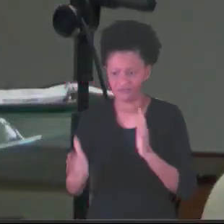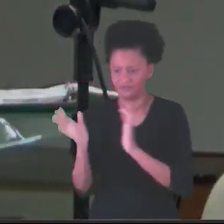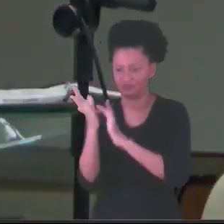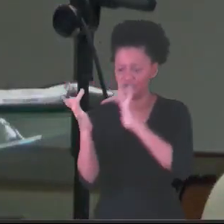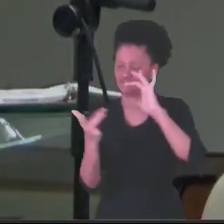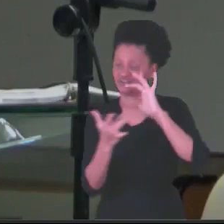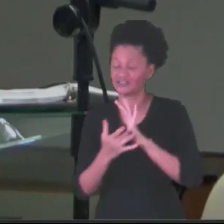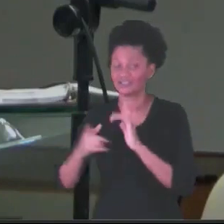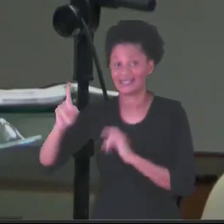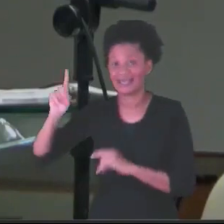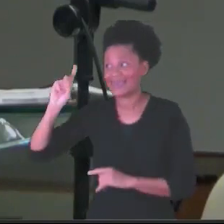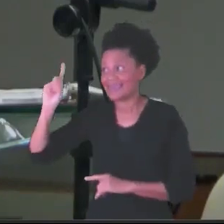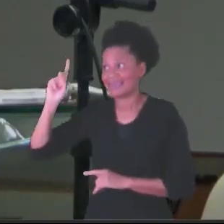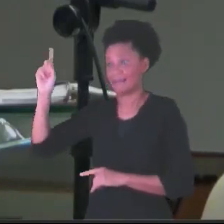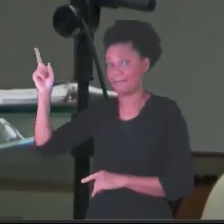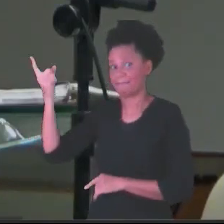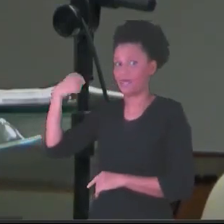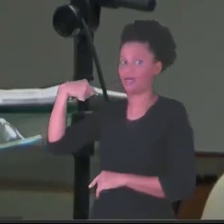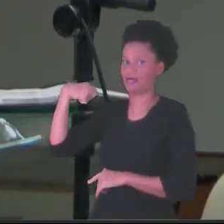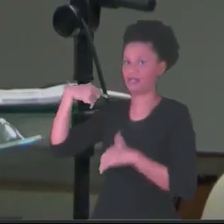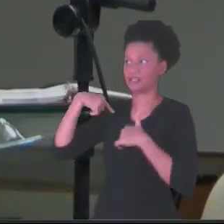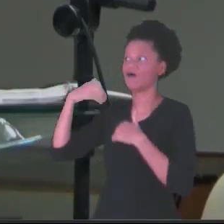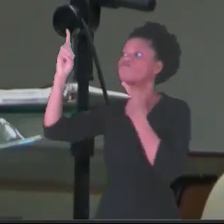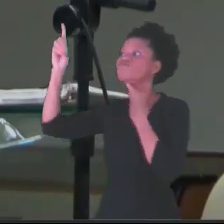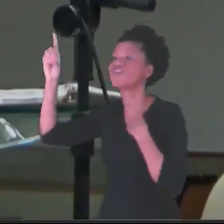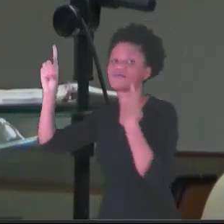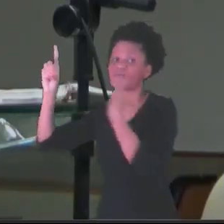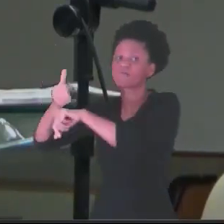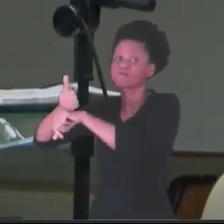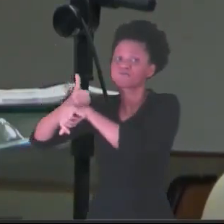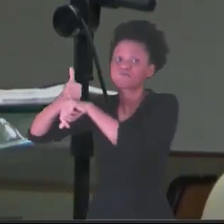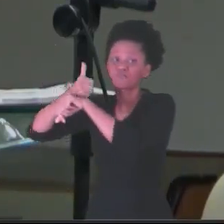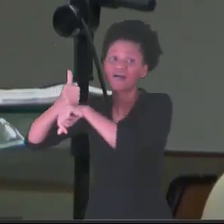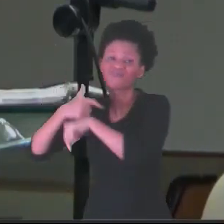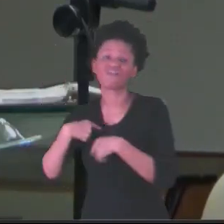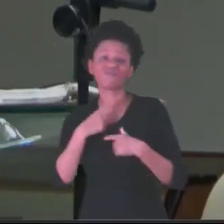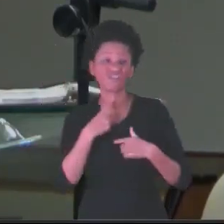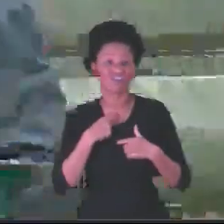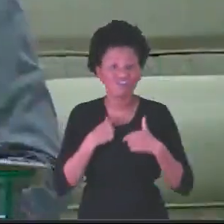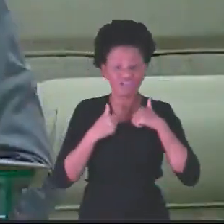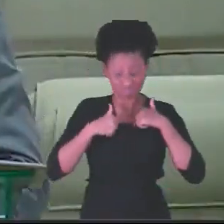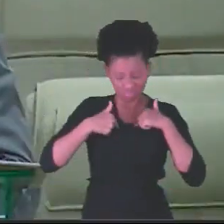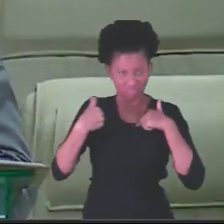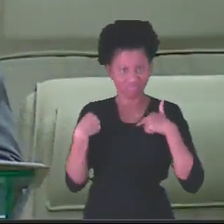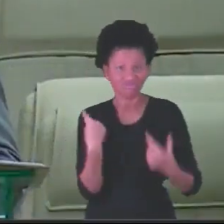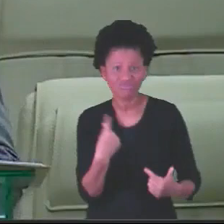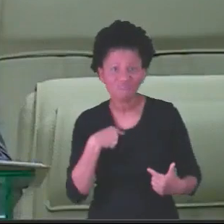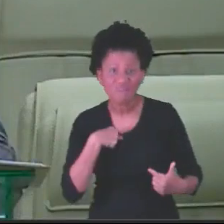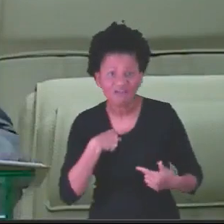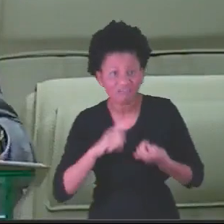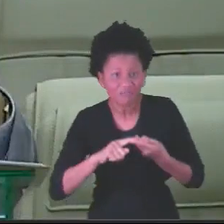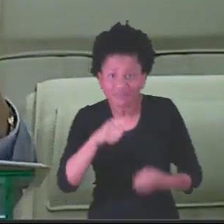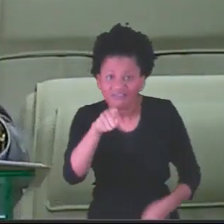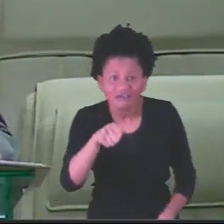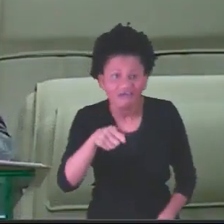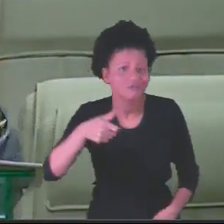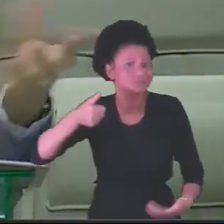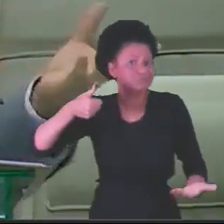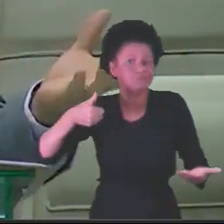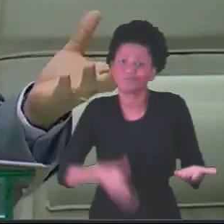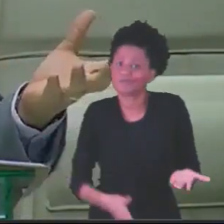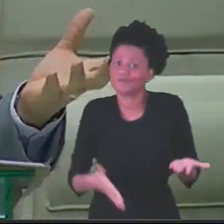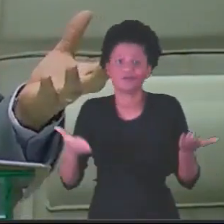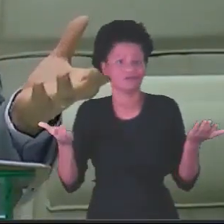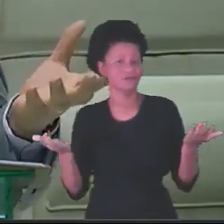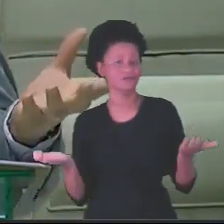direcionados por cristo e às vezes isso os nossos desejos e querem fazer algumas